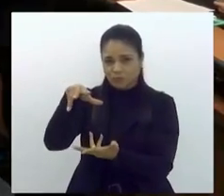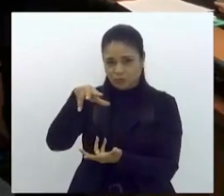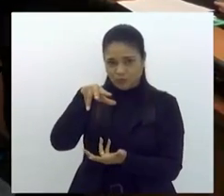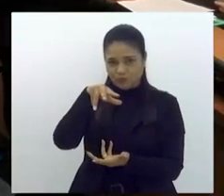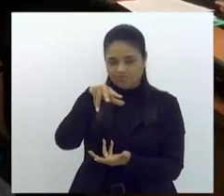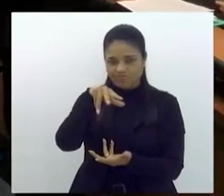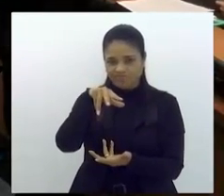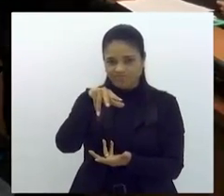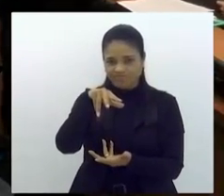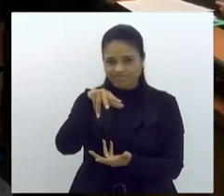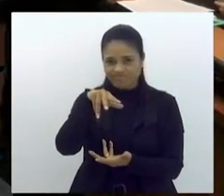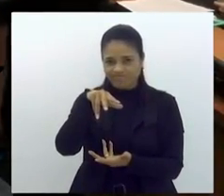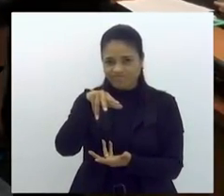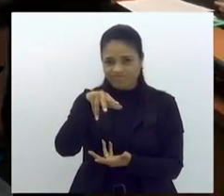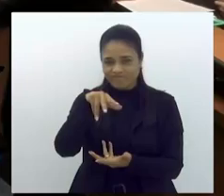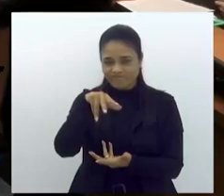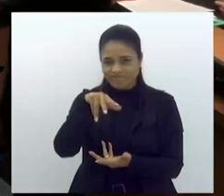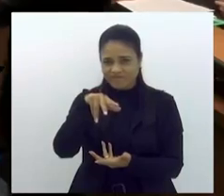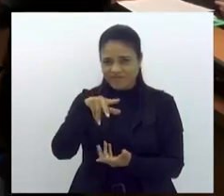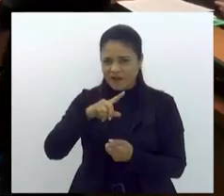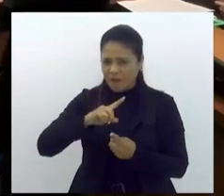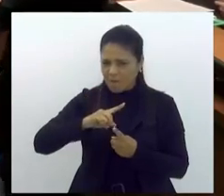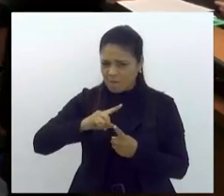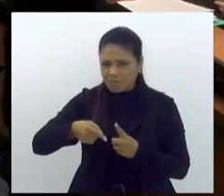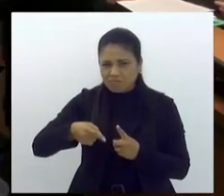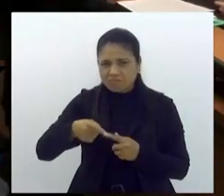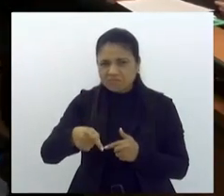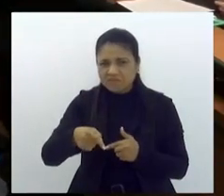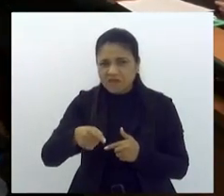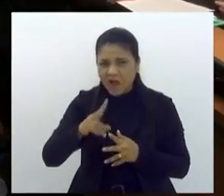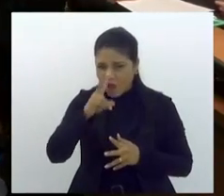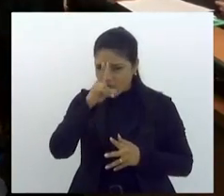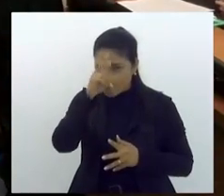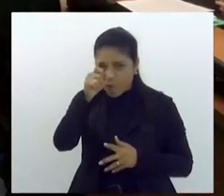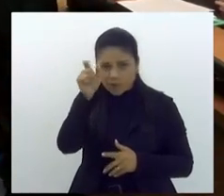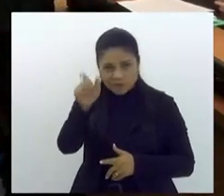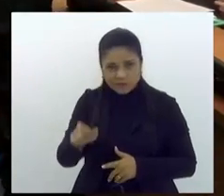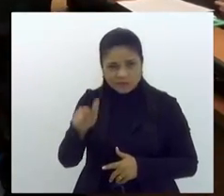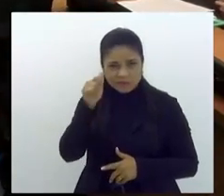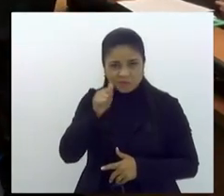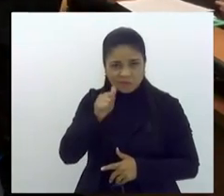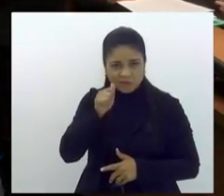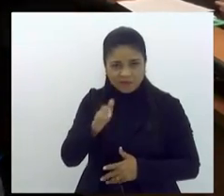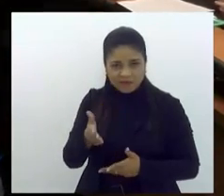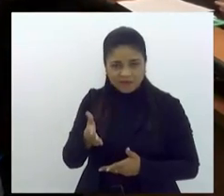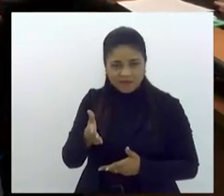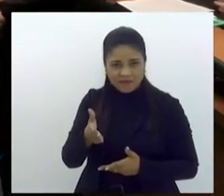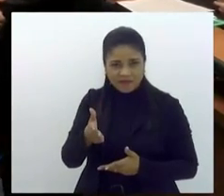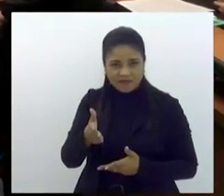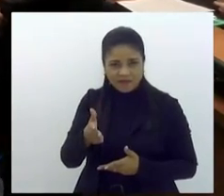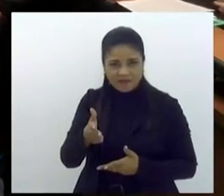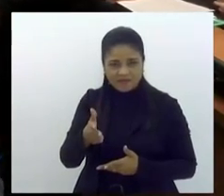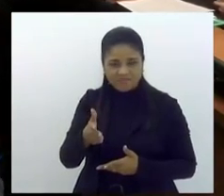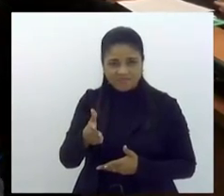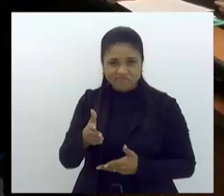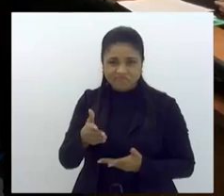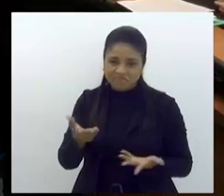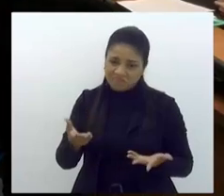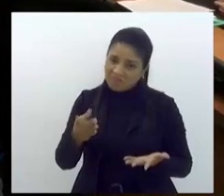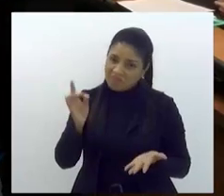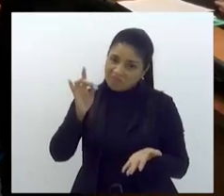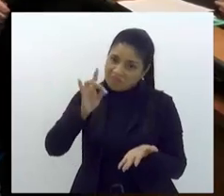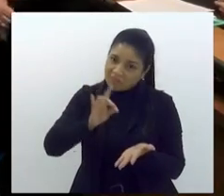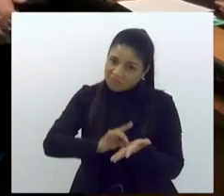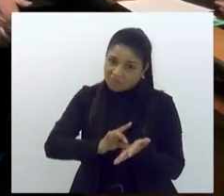negar a força desse arquétipo é negar a nossa realidade